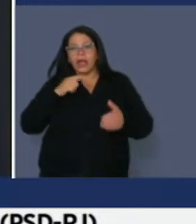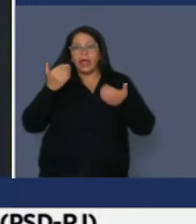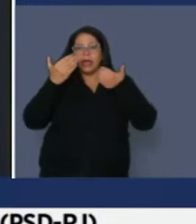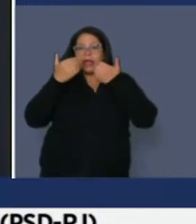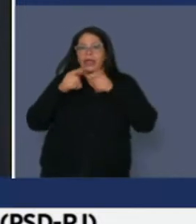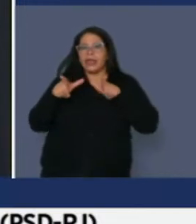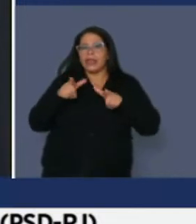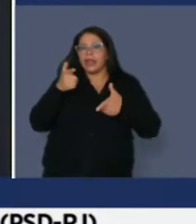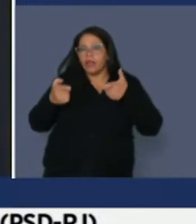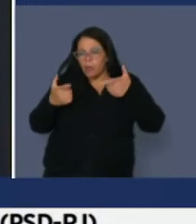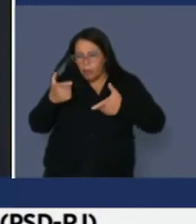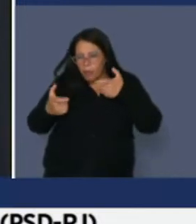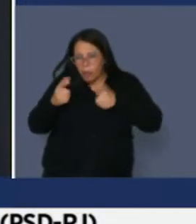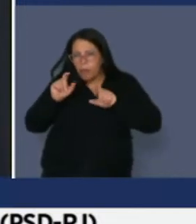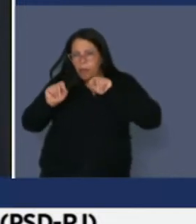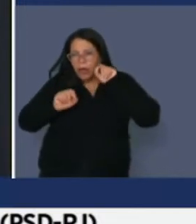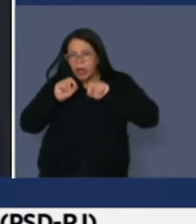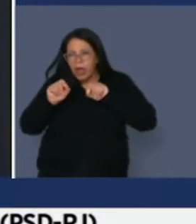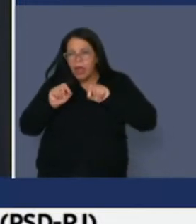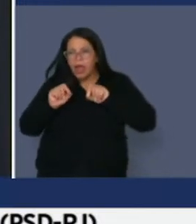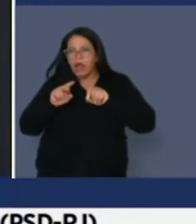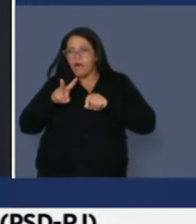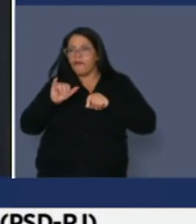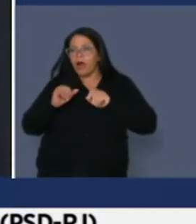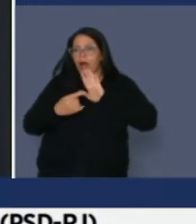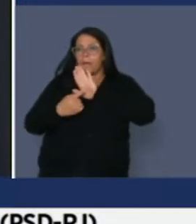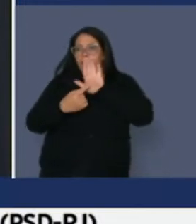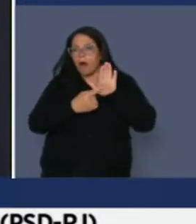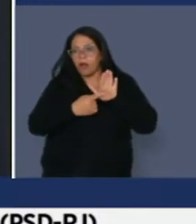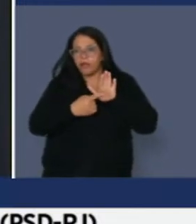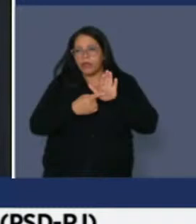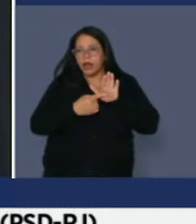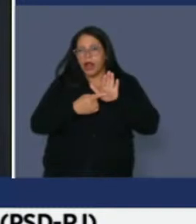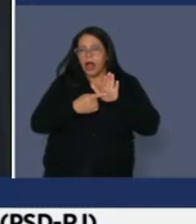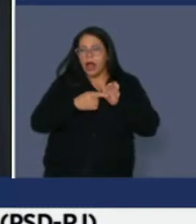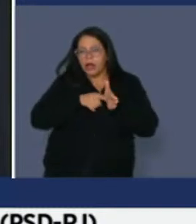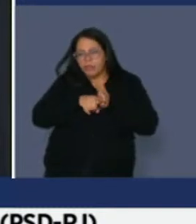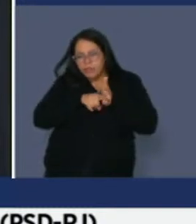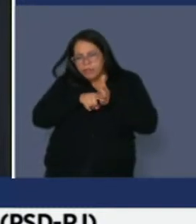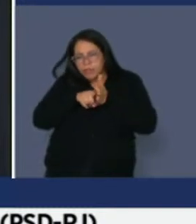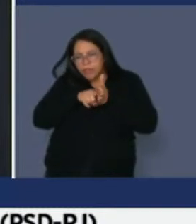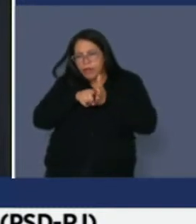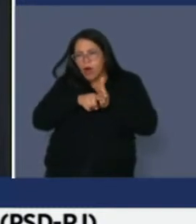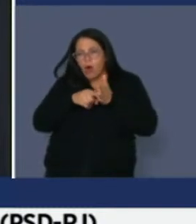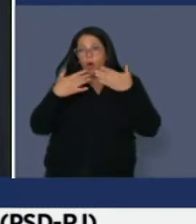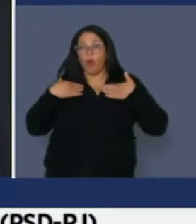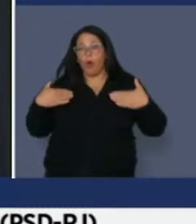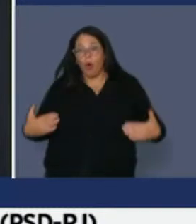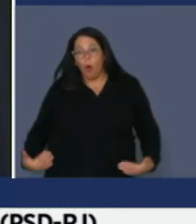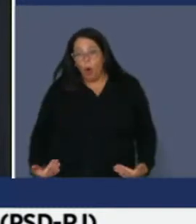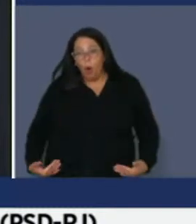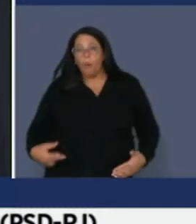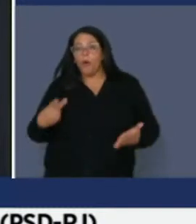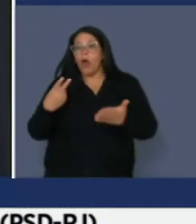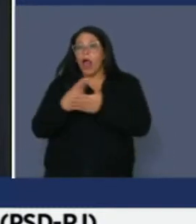bélico, e até vou mostrar aqui o laudo cadavérico com as